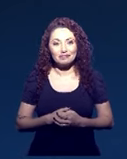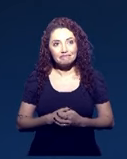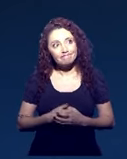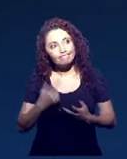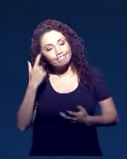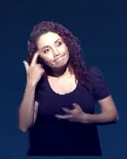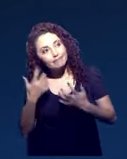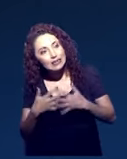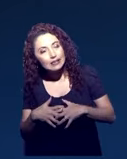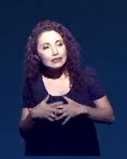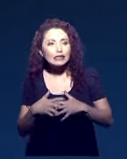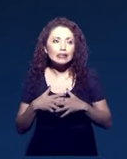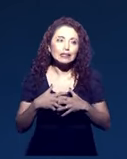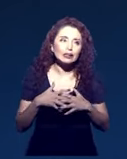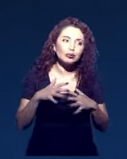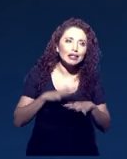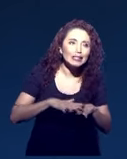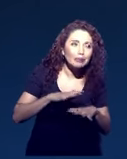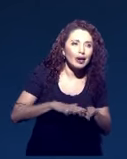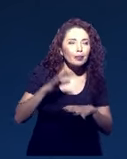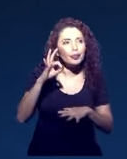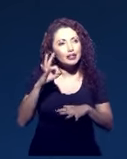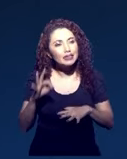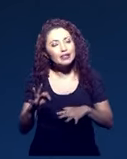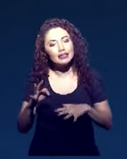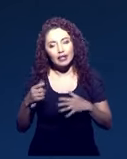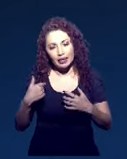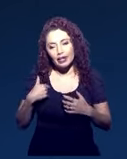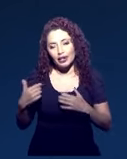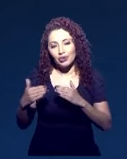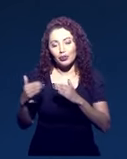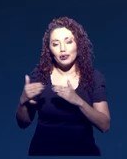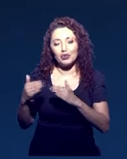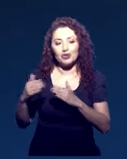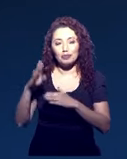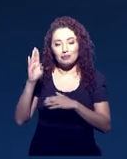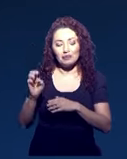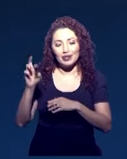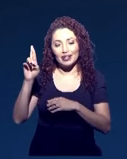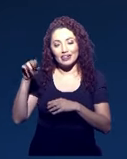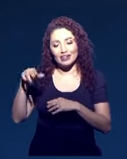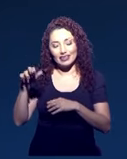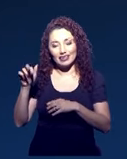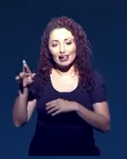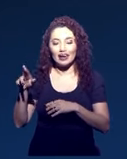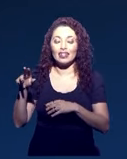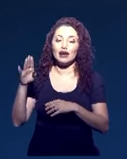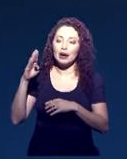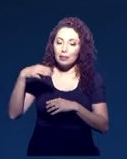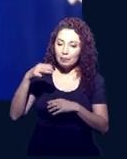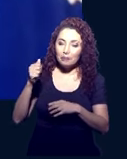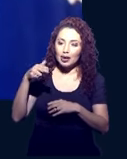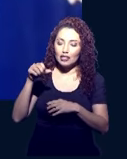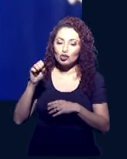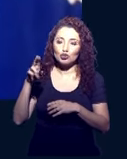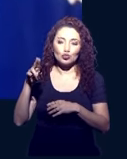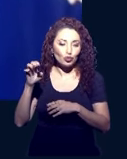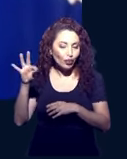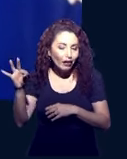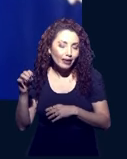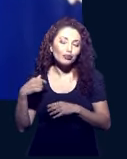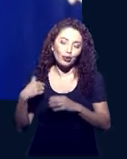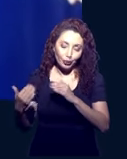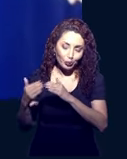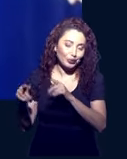matemática de percentual eu não teria ousadia de discordar do Bernar api nem do Mansueto nem do André mas eu considero que Eh o